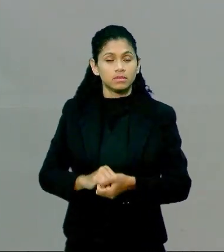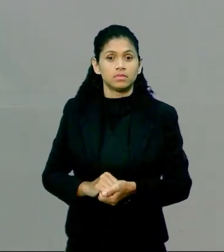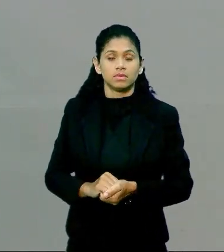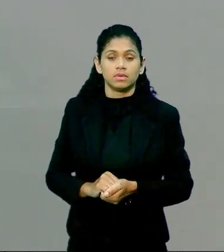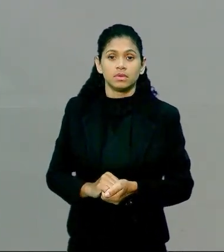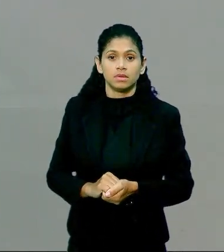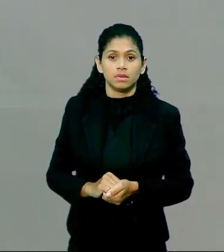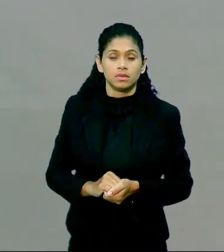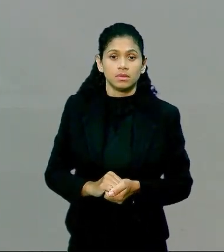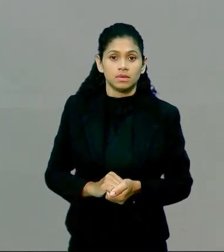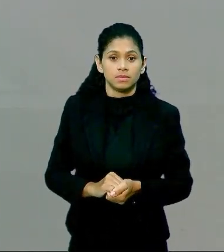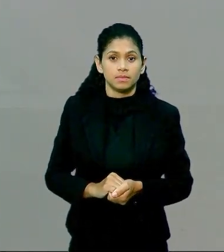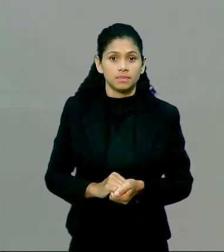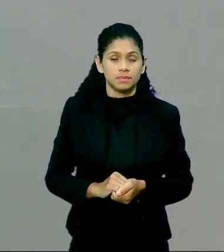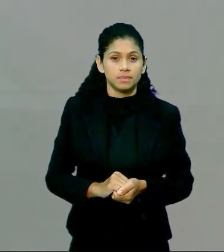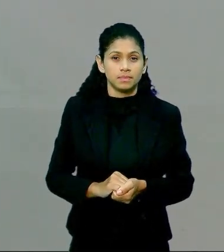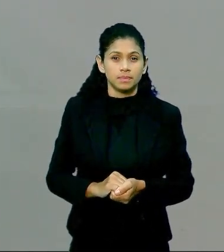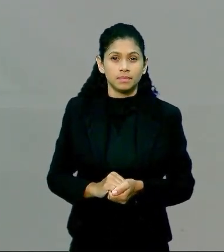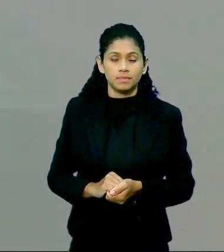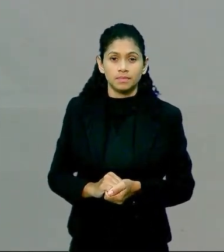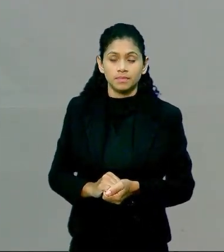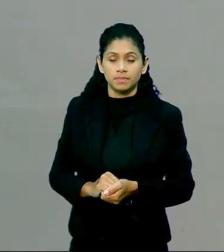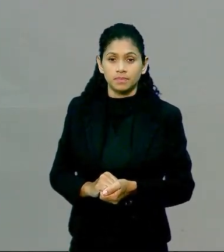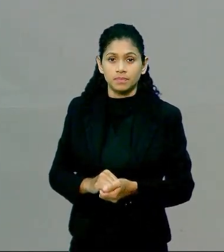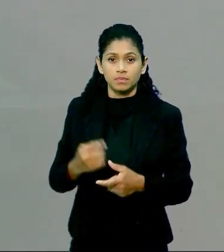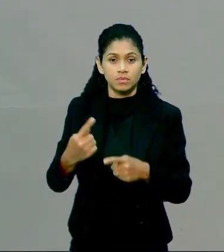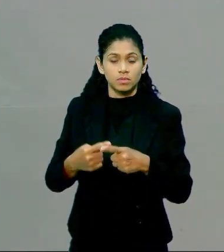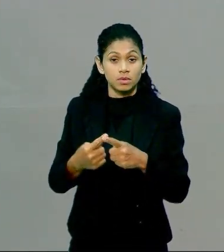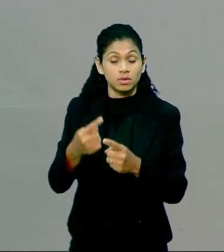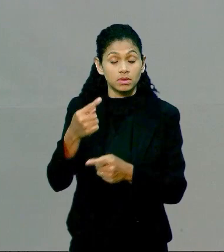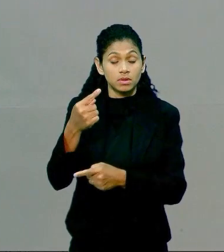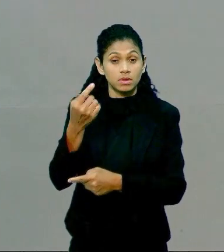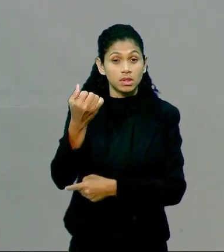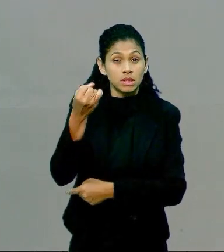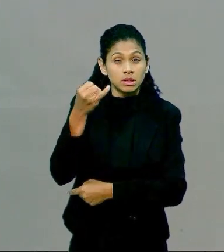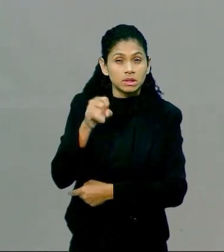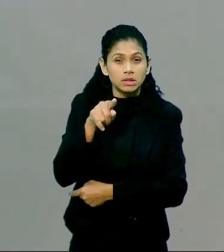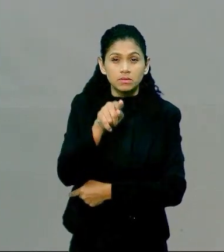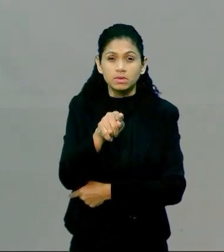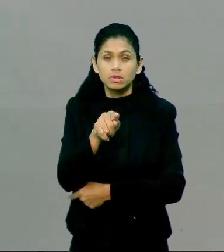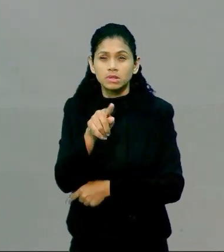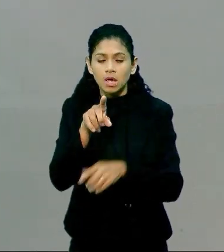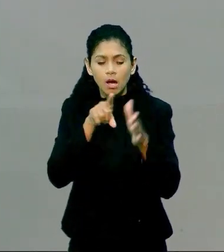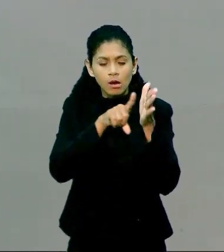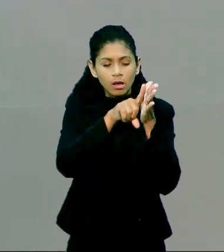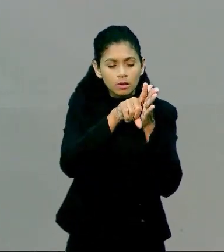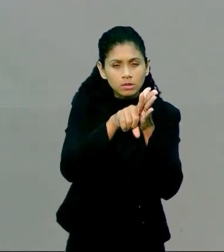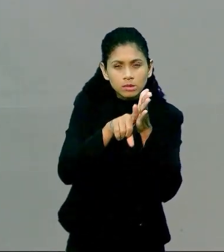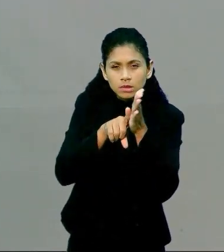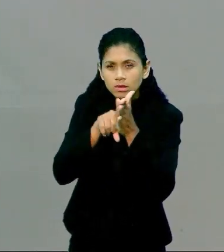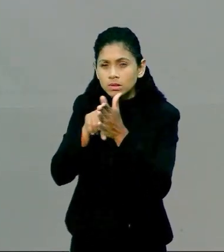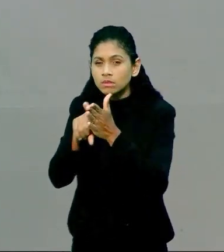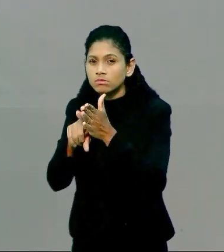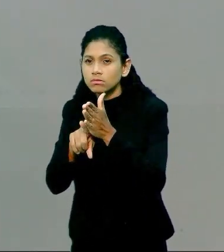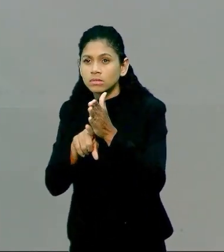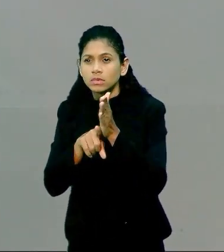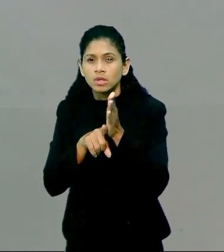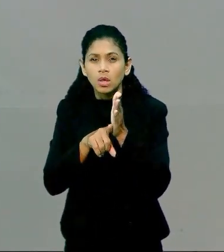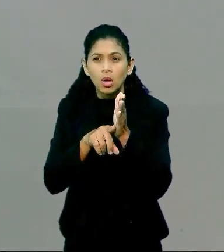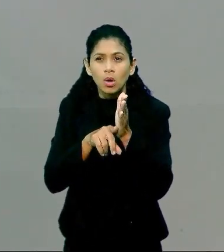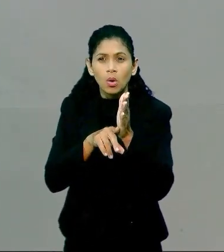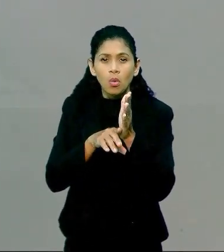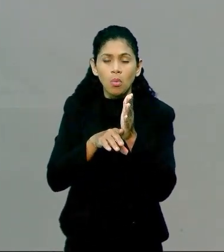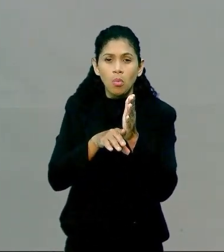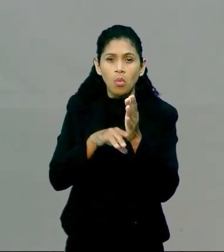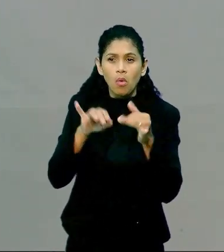ter a resposta correta, né? Porque se você, de repente, analisa né? Ou faz ali a